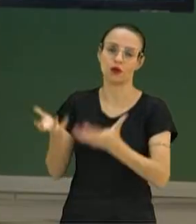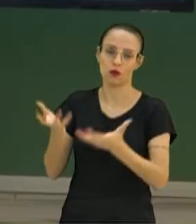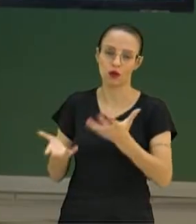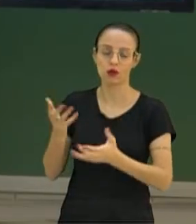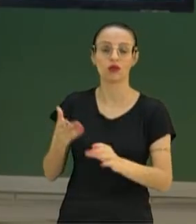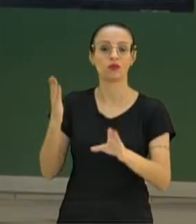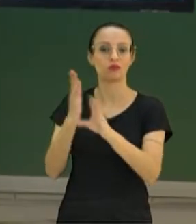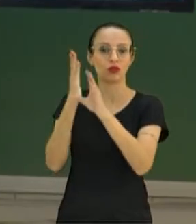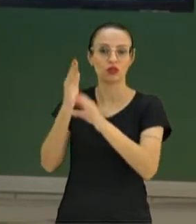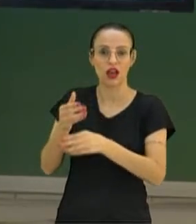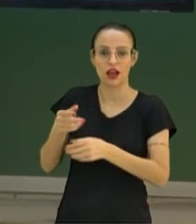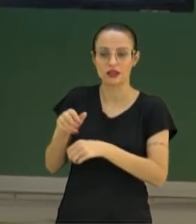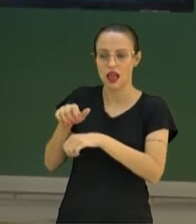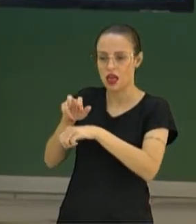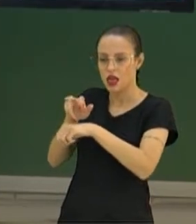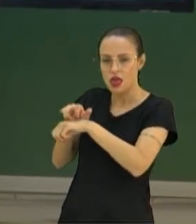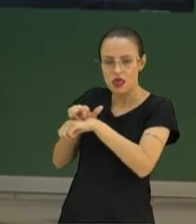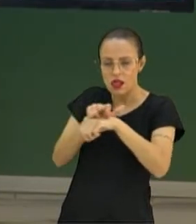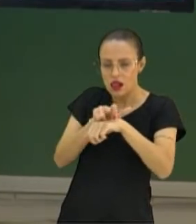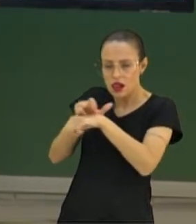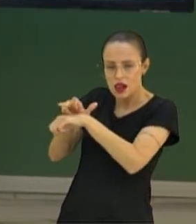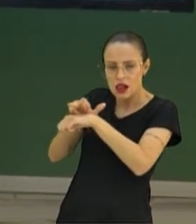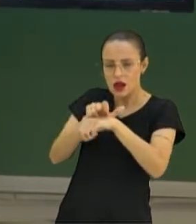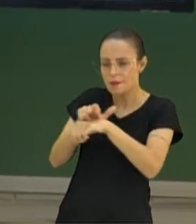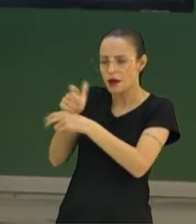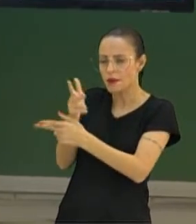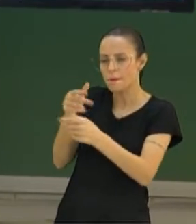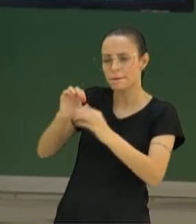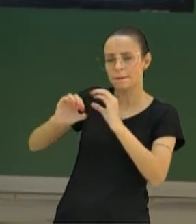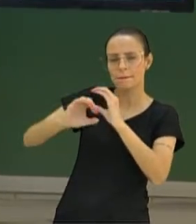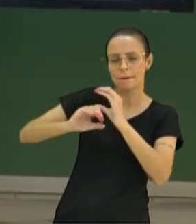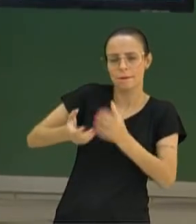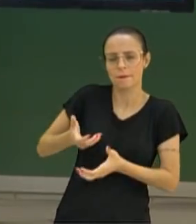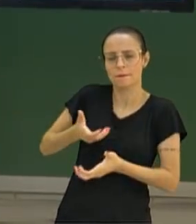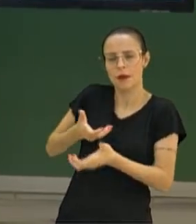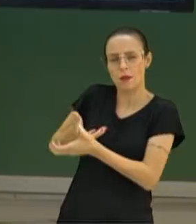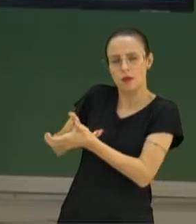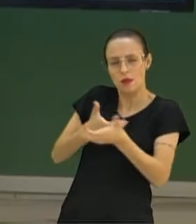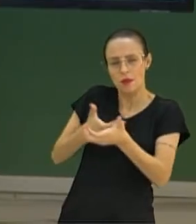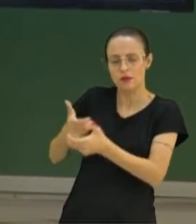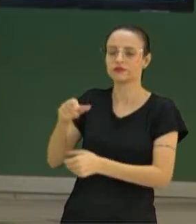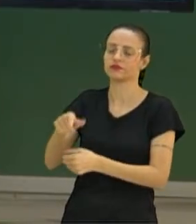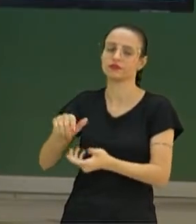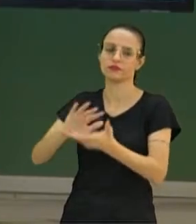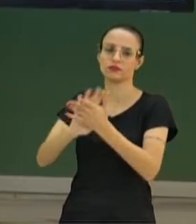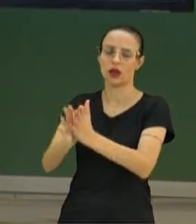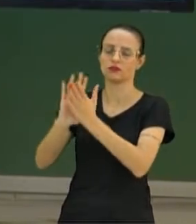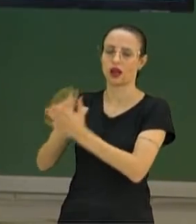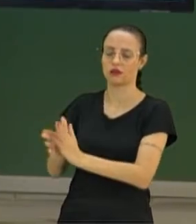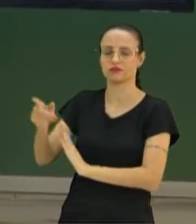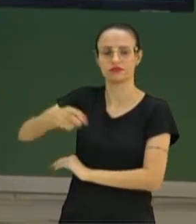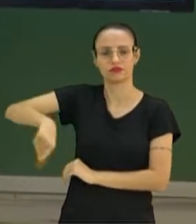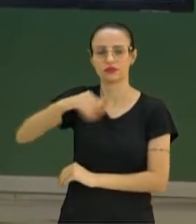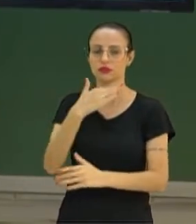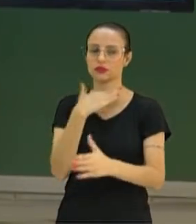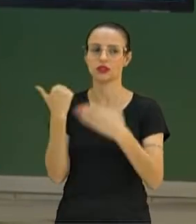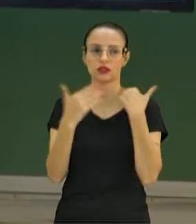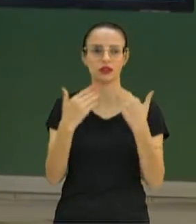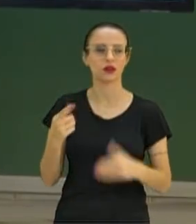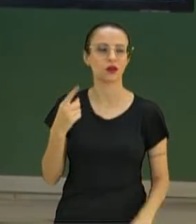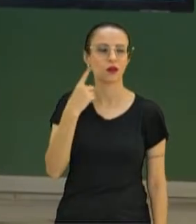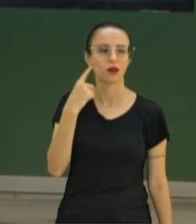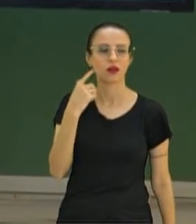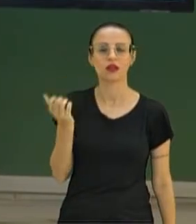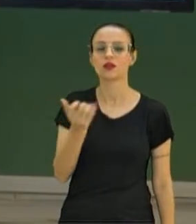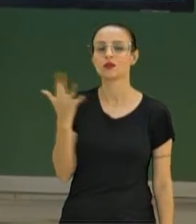lançamento de balas de canhão, né? Esses lançamentos que eram feitos contra os sertanejos, obrigando a esse sertanejo. A gente vê a presença de 1, 2,